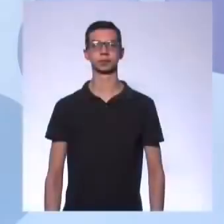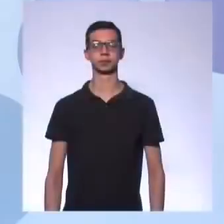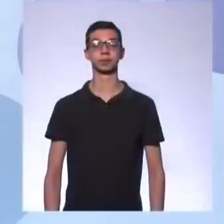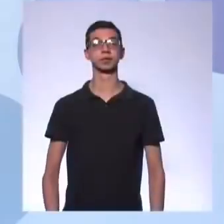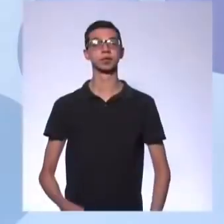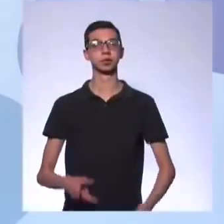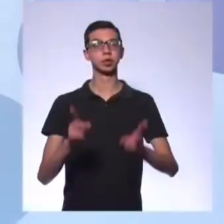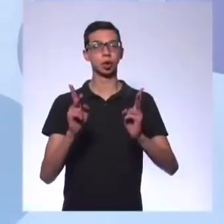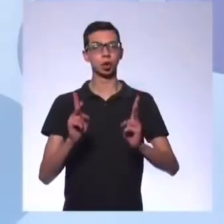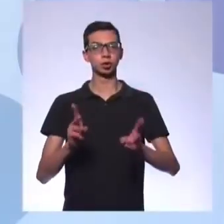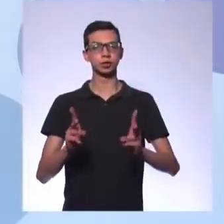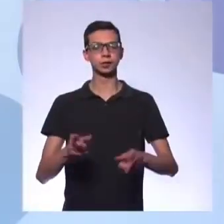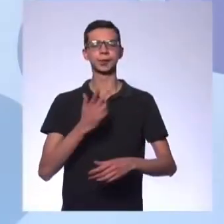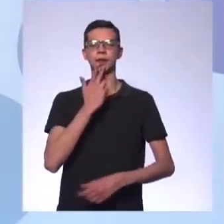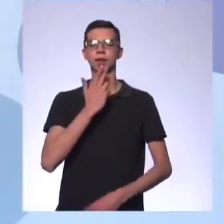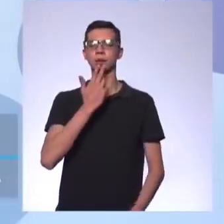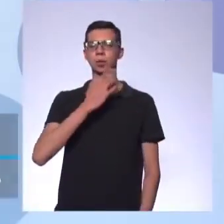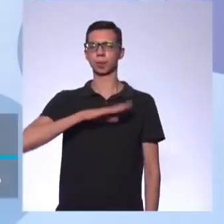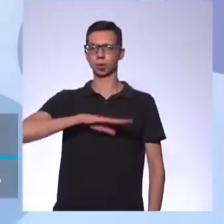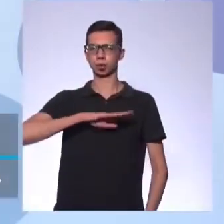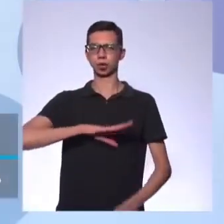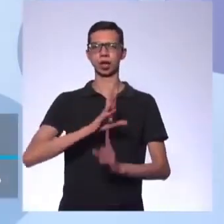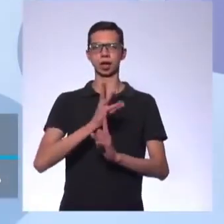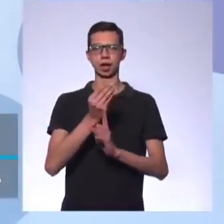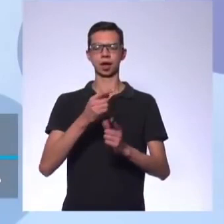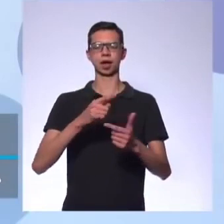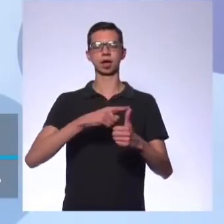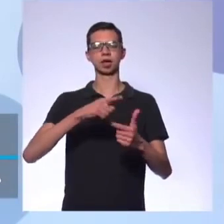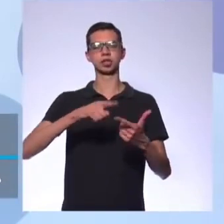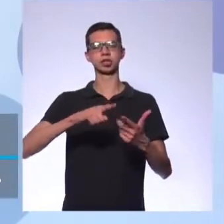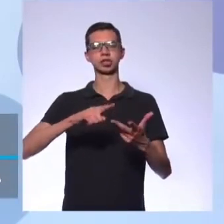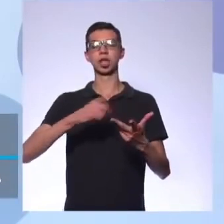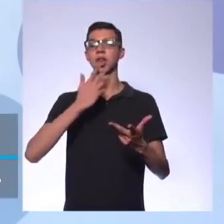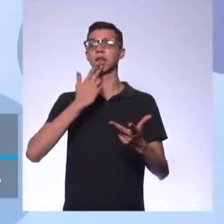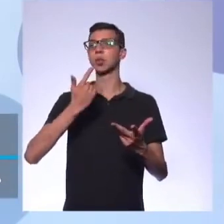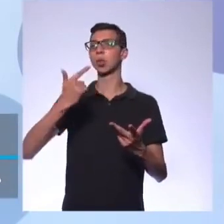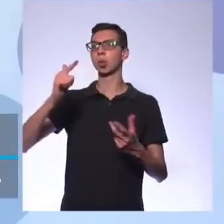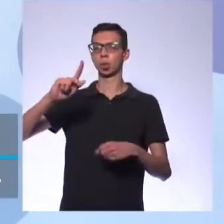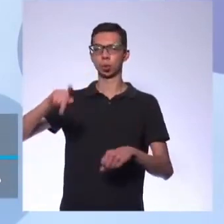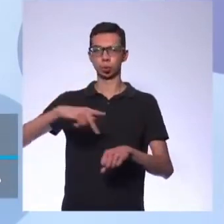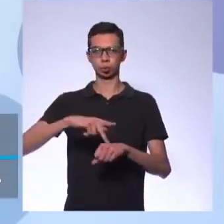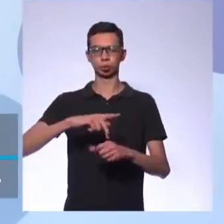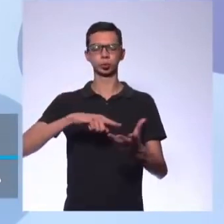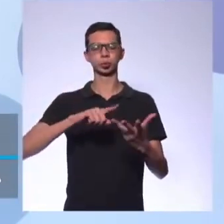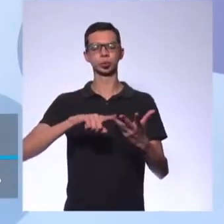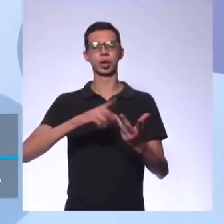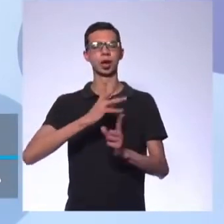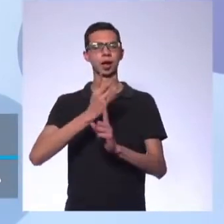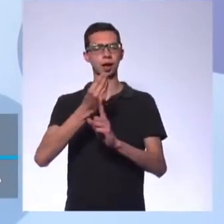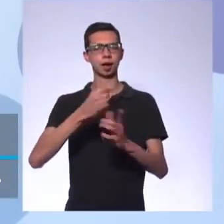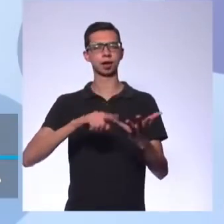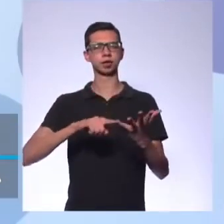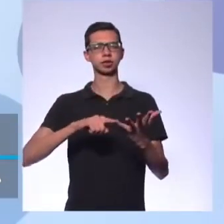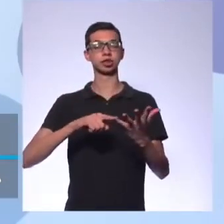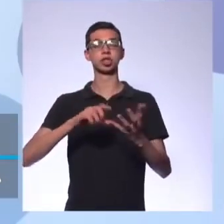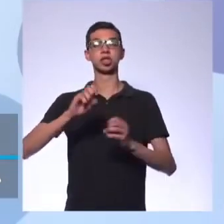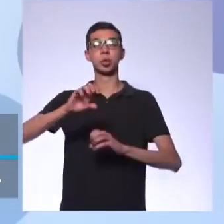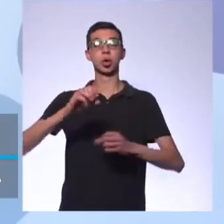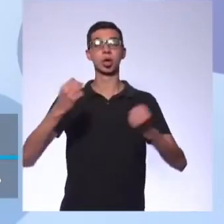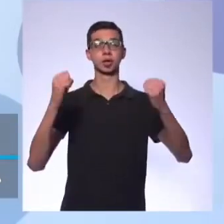vamos lá, é a língua portuguesa, a arte, língua estrangeira, educação física, mas os alunos falam muito em relação à rima,